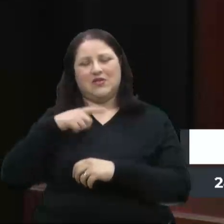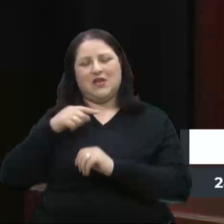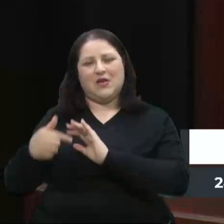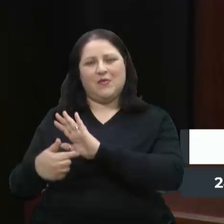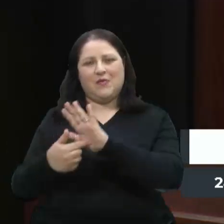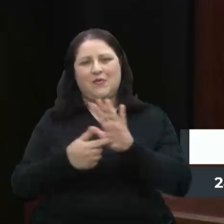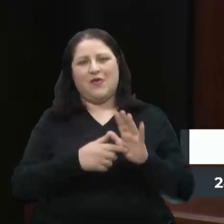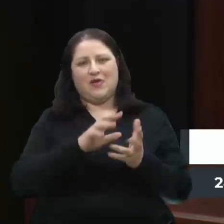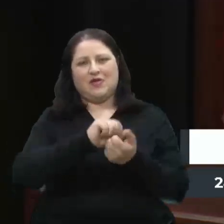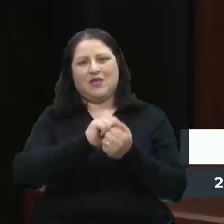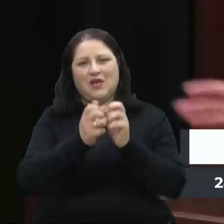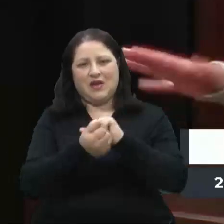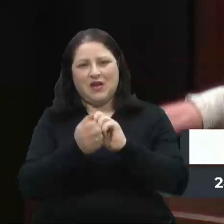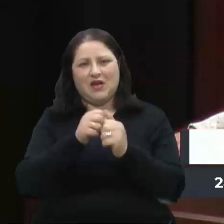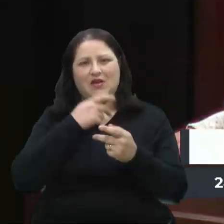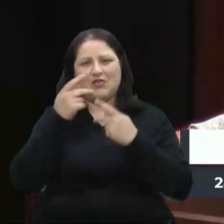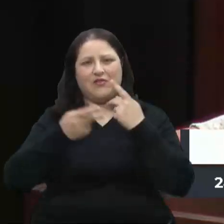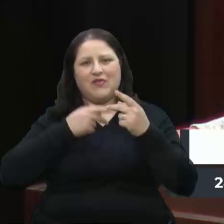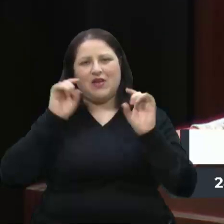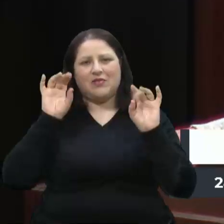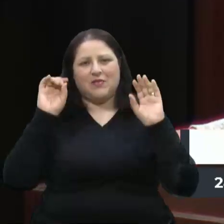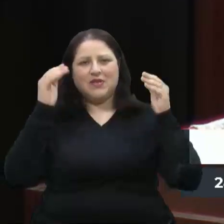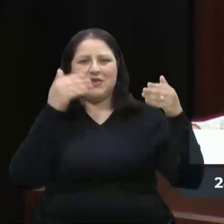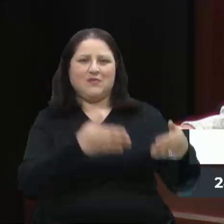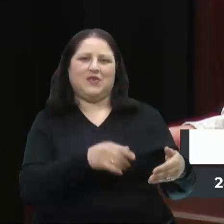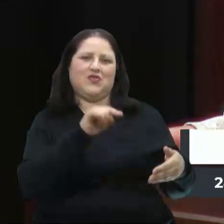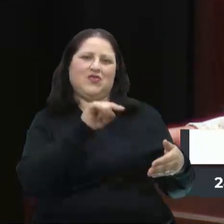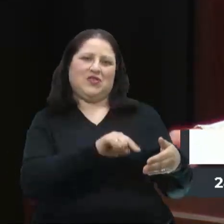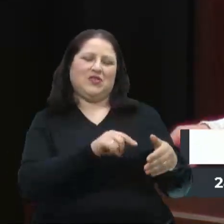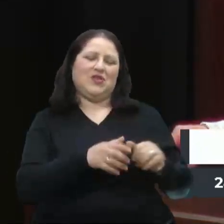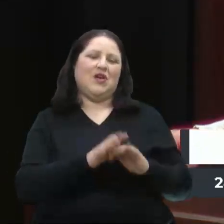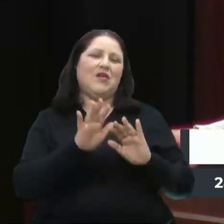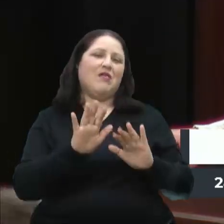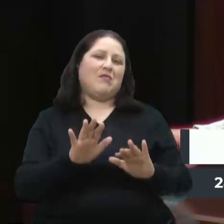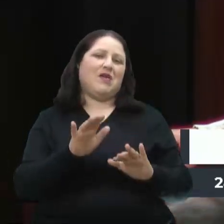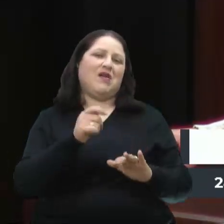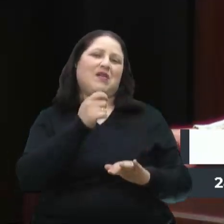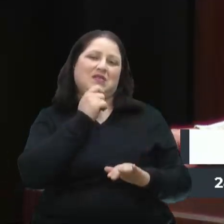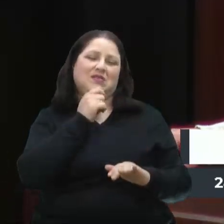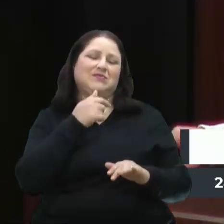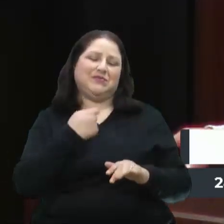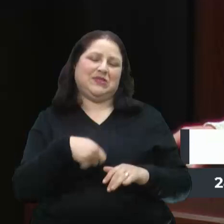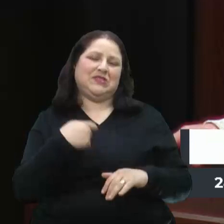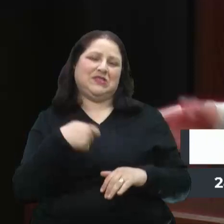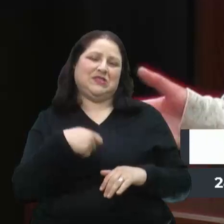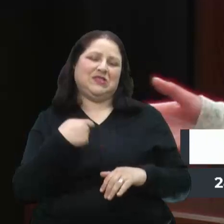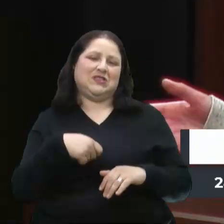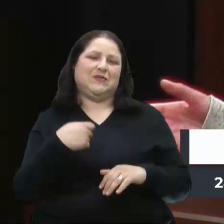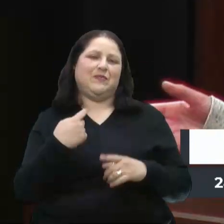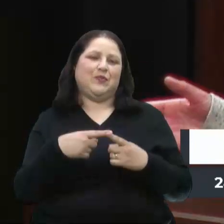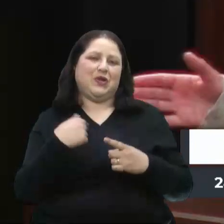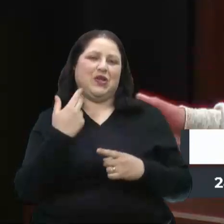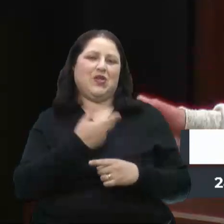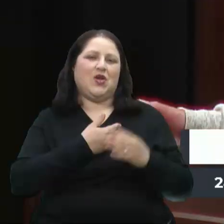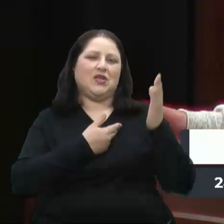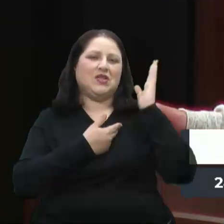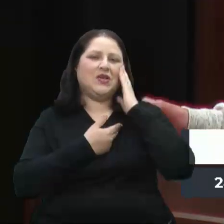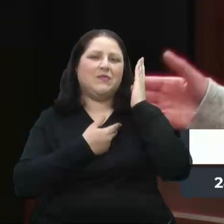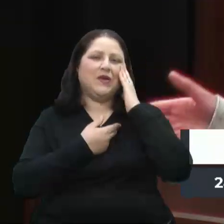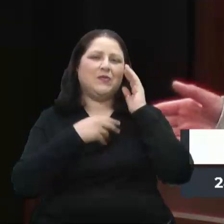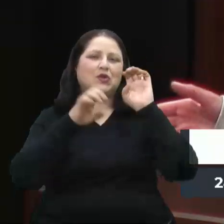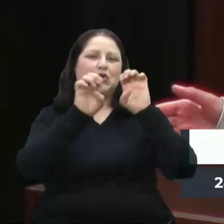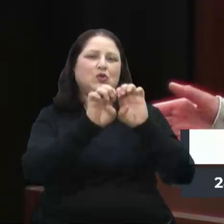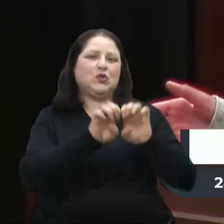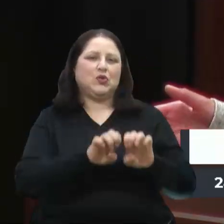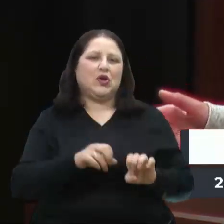exposição de arte que falasse especificamente sobre isso. Mas ainda precisamos, pois ainda sabemos que